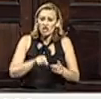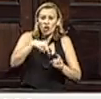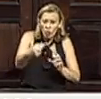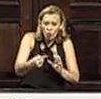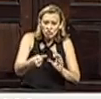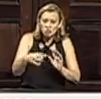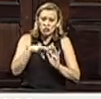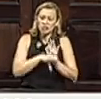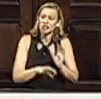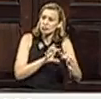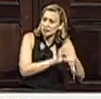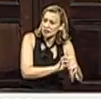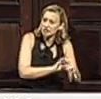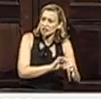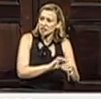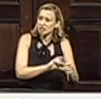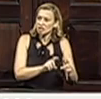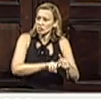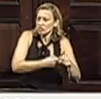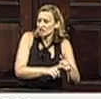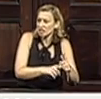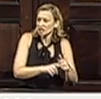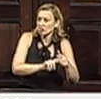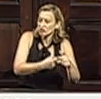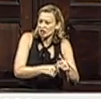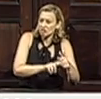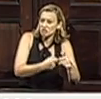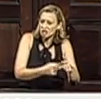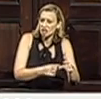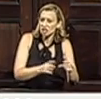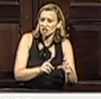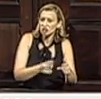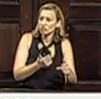a anterior, e nós não teremos,